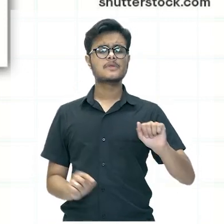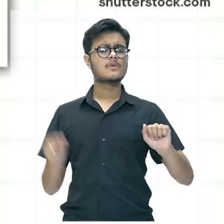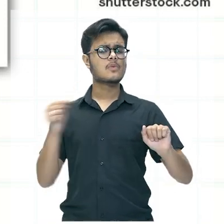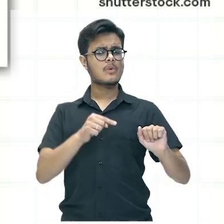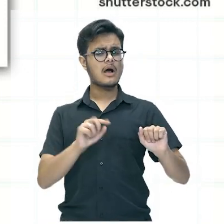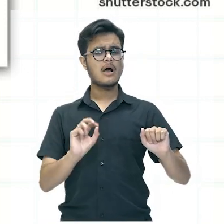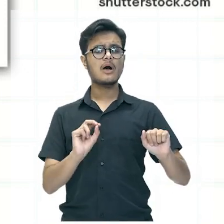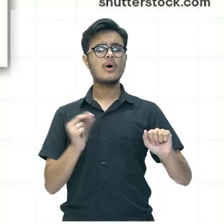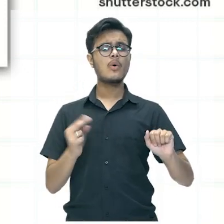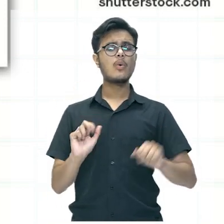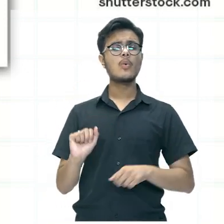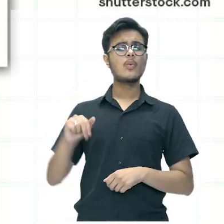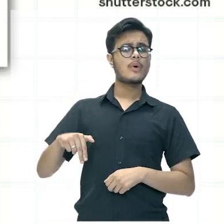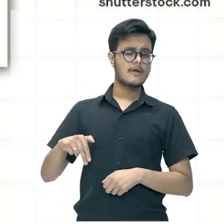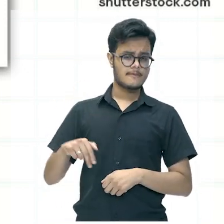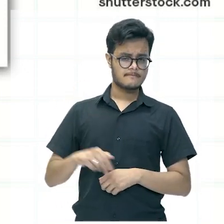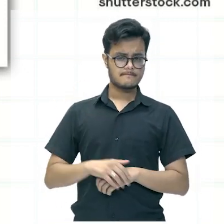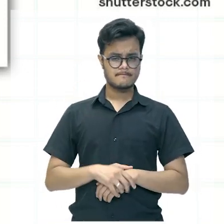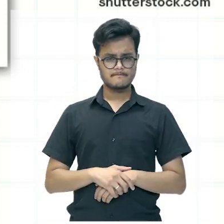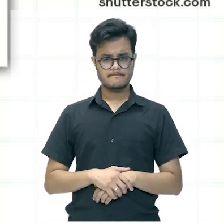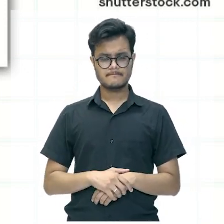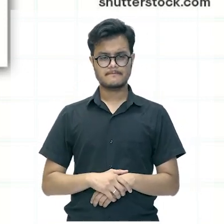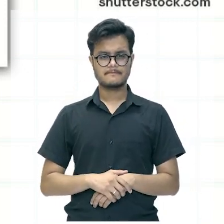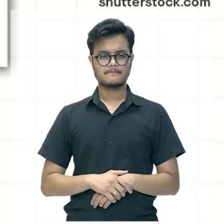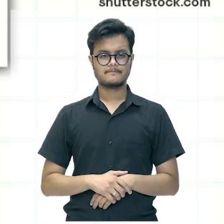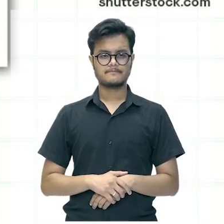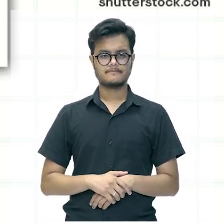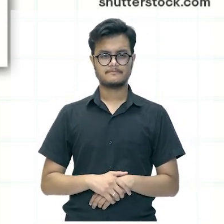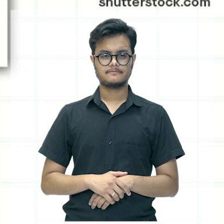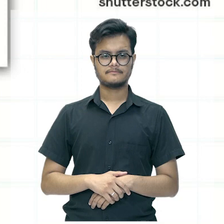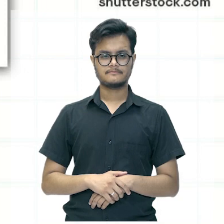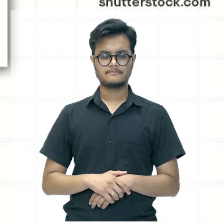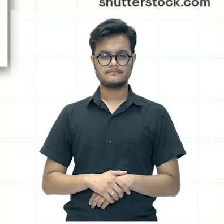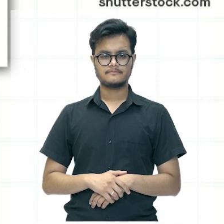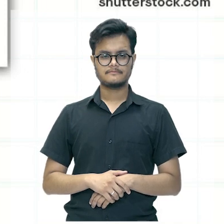a gente vai ver agora. Primeiro com a teen, vamos ver.